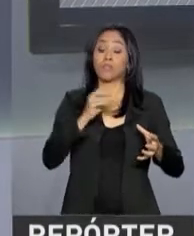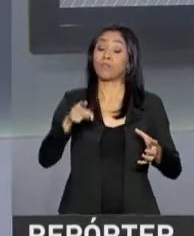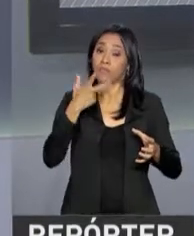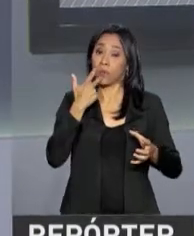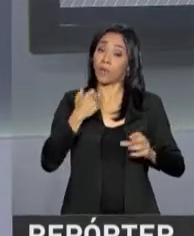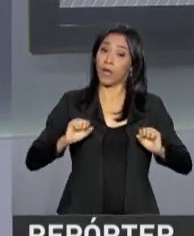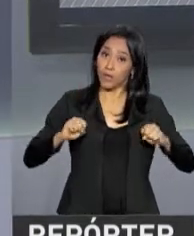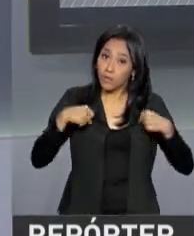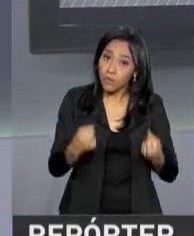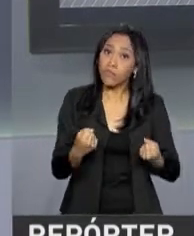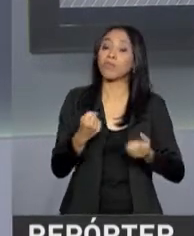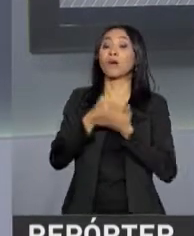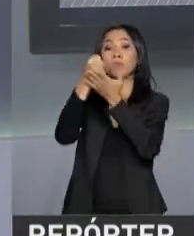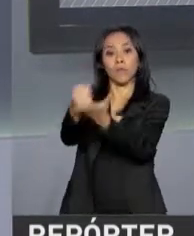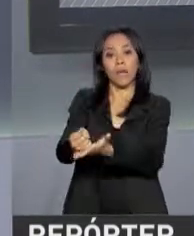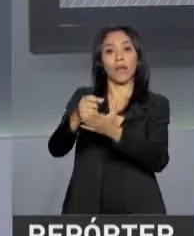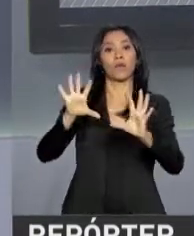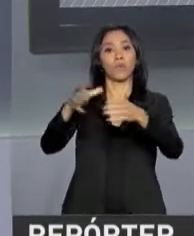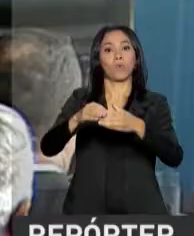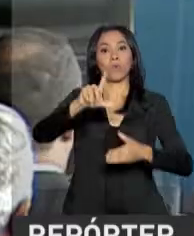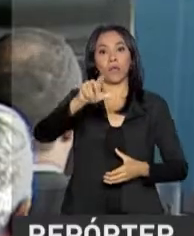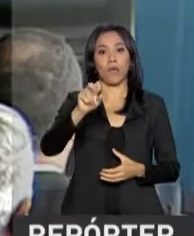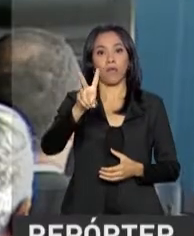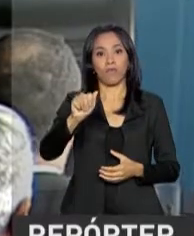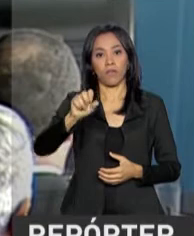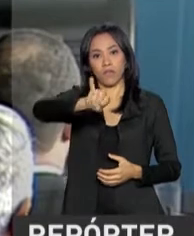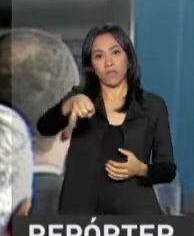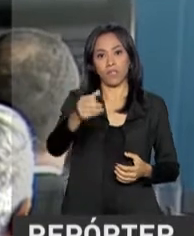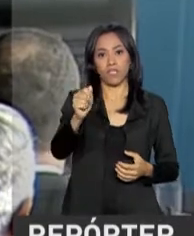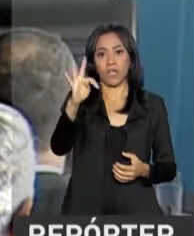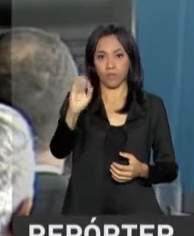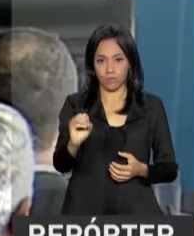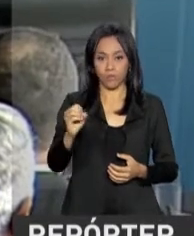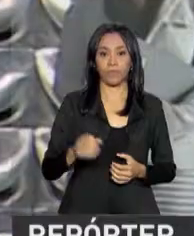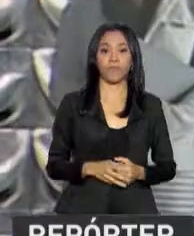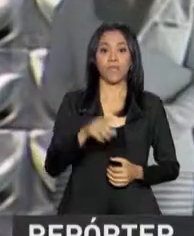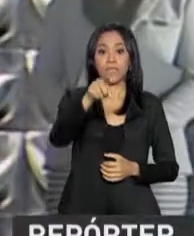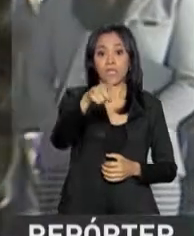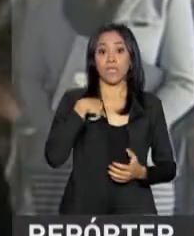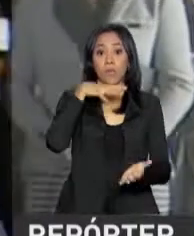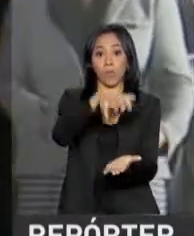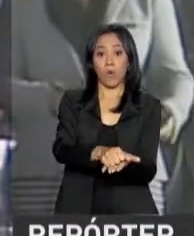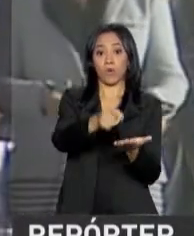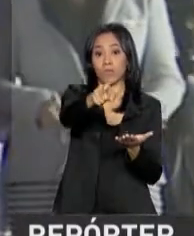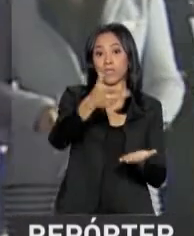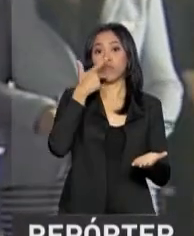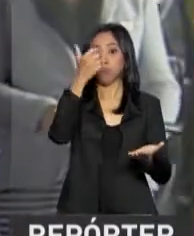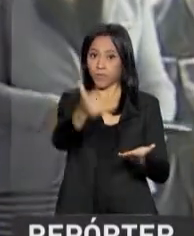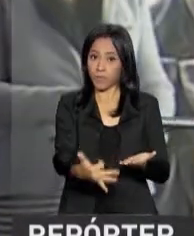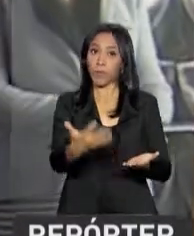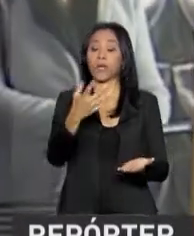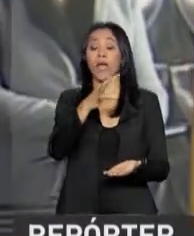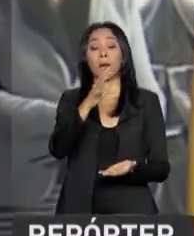reforço para a equipe da operação lava-jato na posse rogério galloro disse que a polícia federal vai continuar